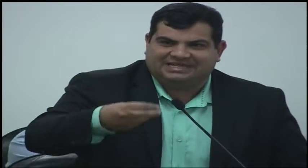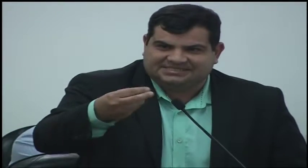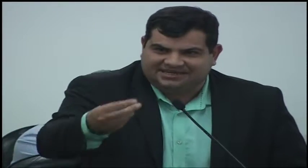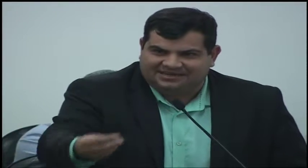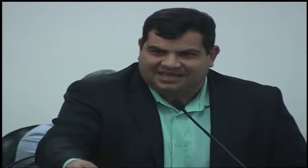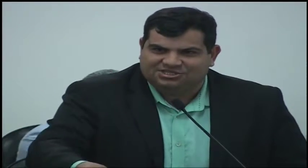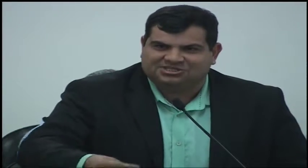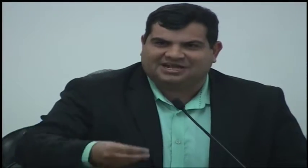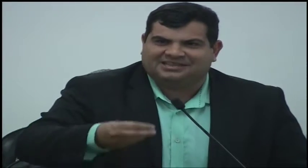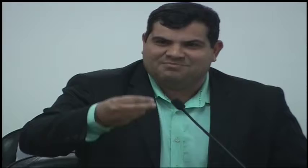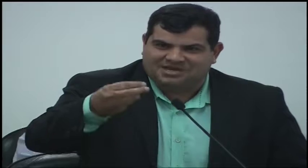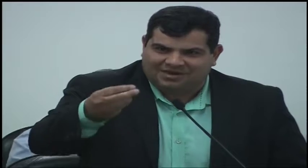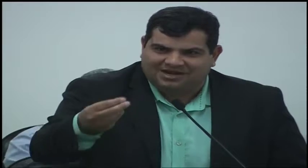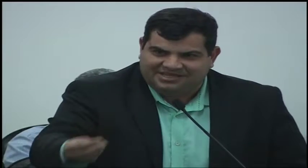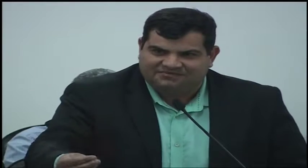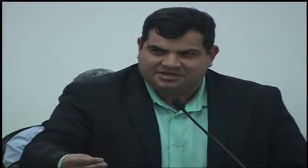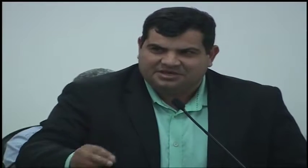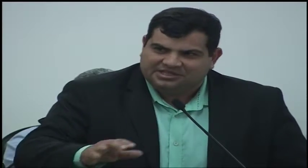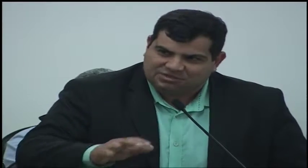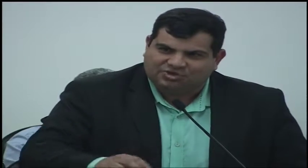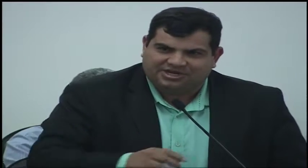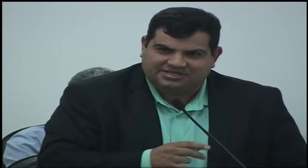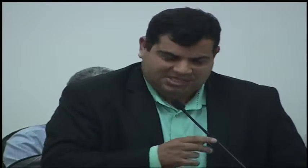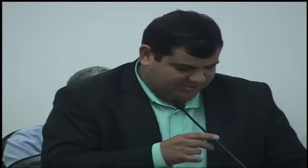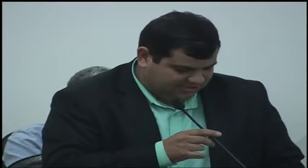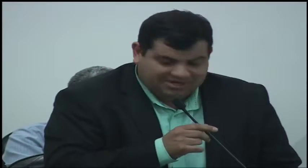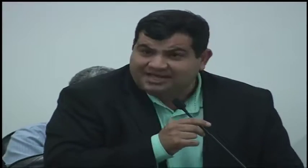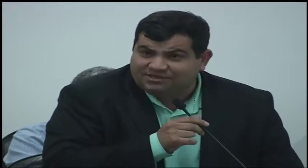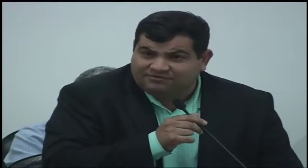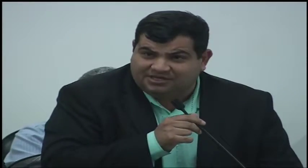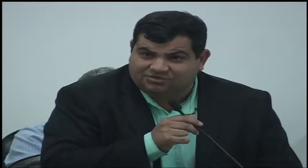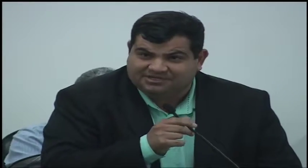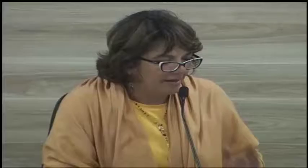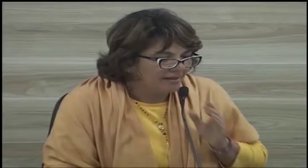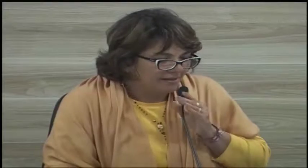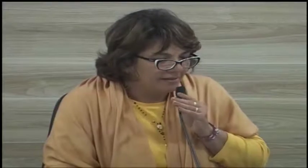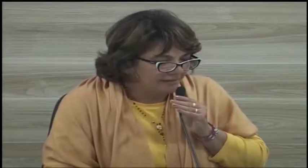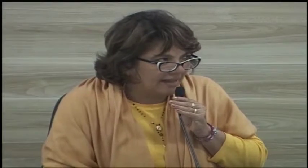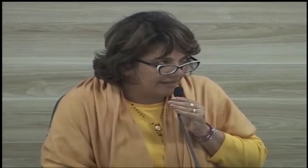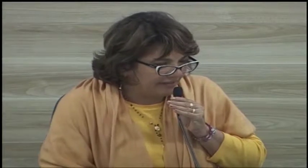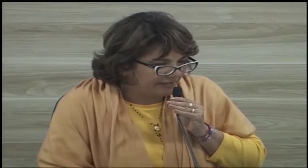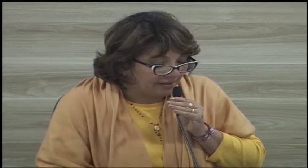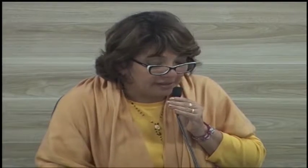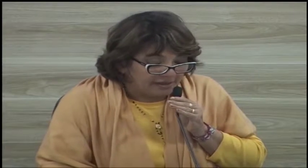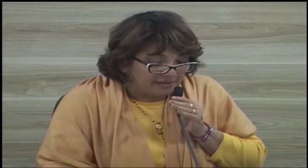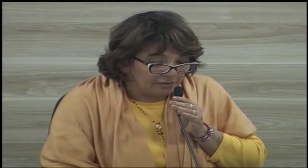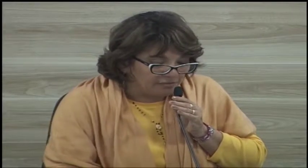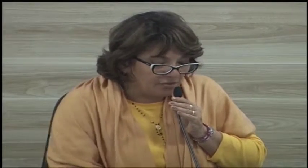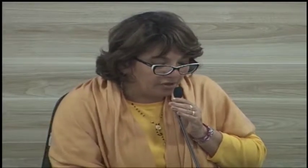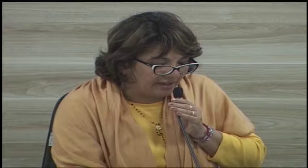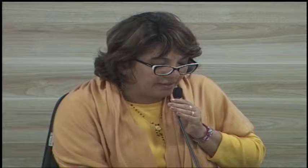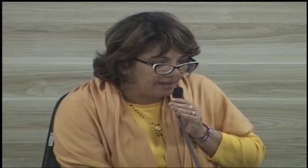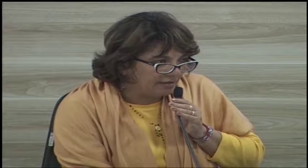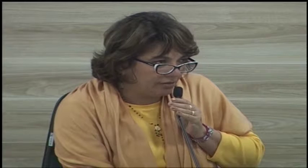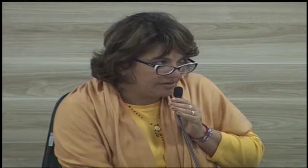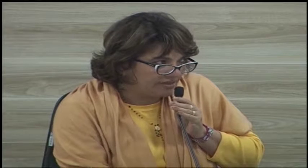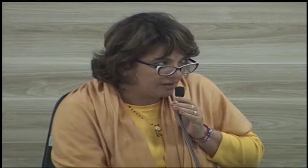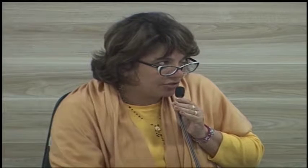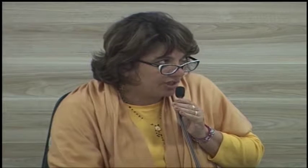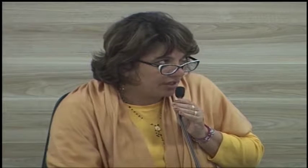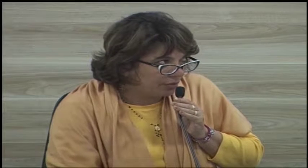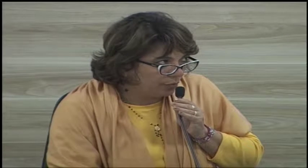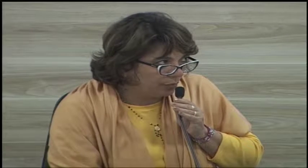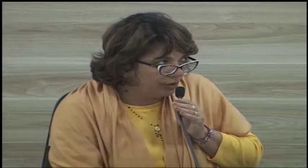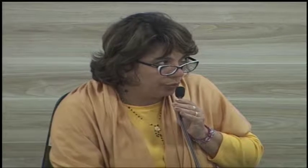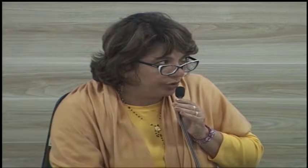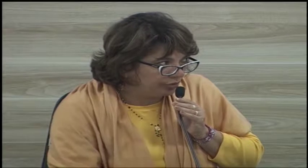fazer o lazer dele, de ir na academia ao ar livre. Então, eu só queria deixar isso. Obrigado, vereadora. Nada, vereadora. Então, só terminando, então assim, eu